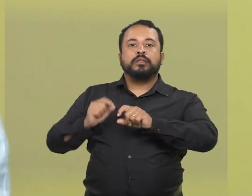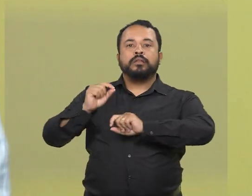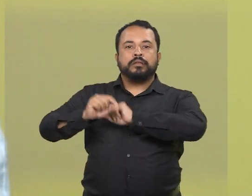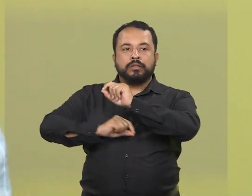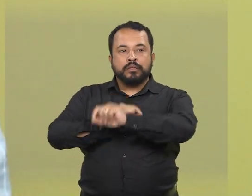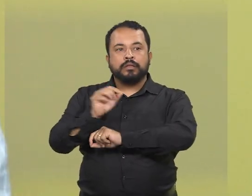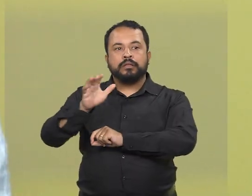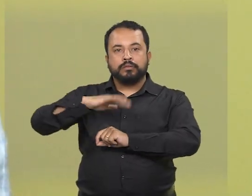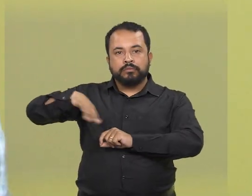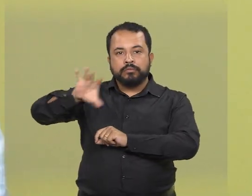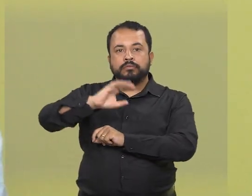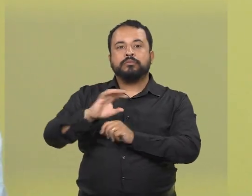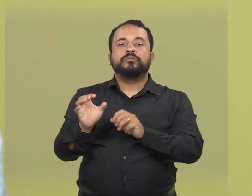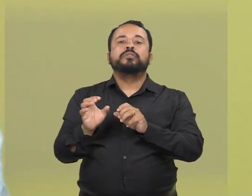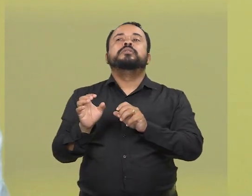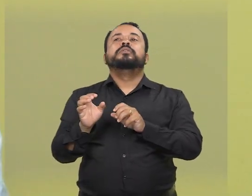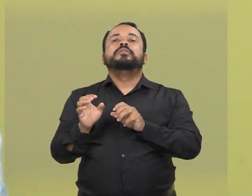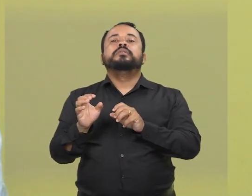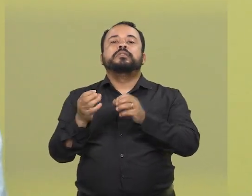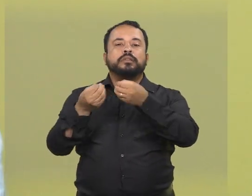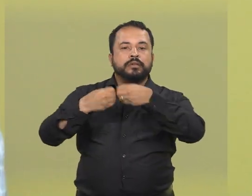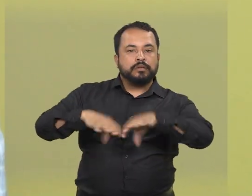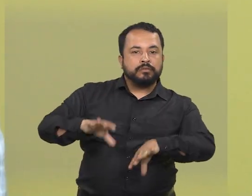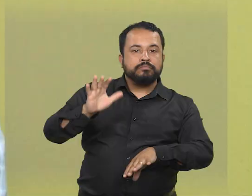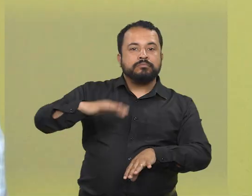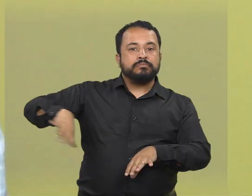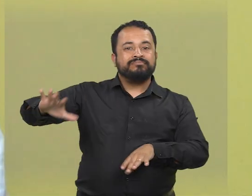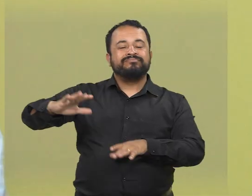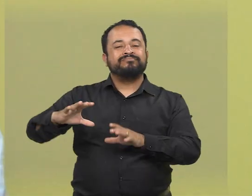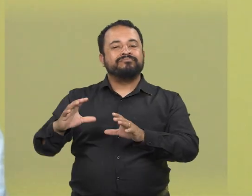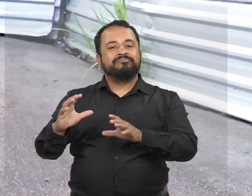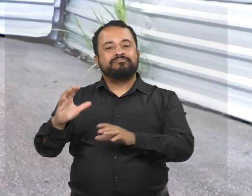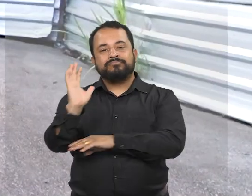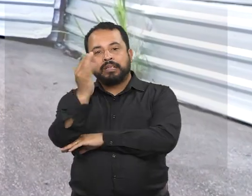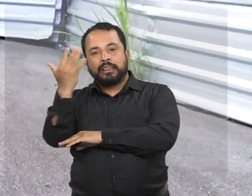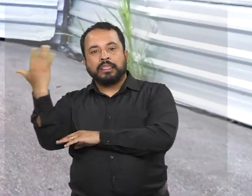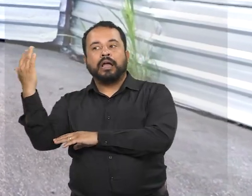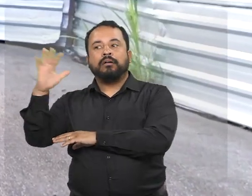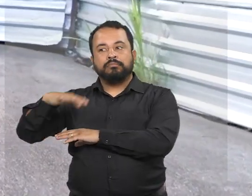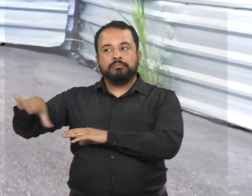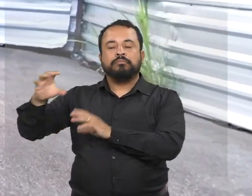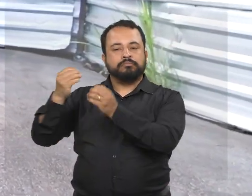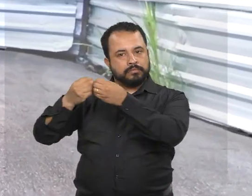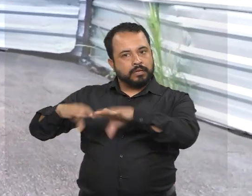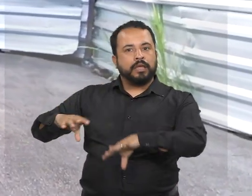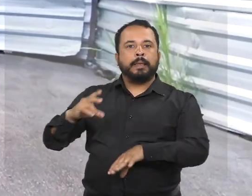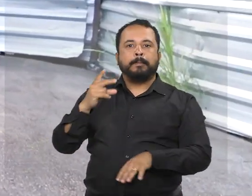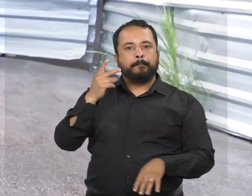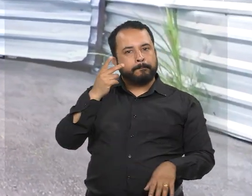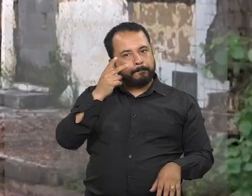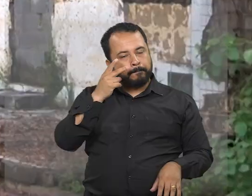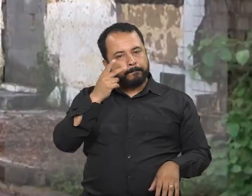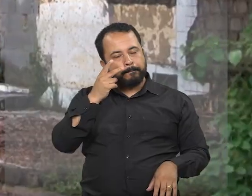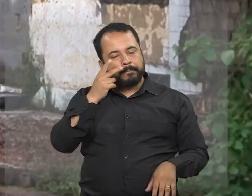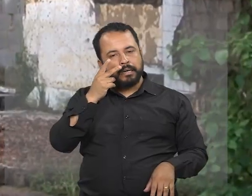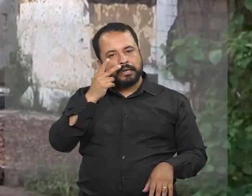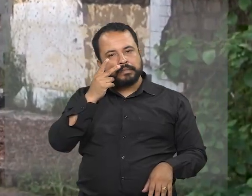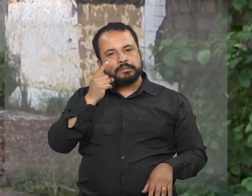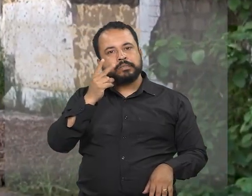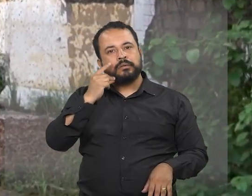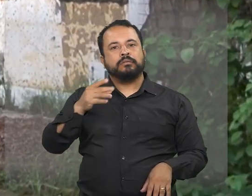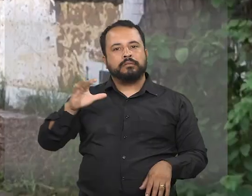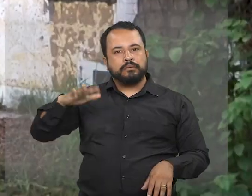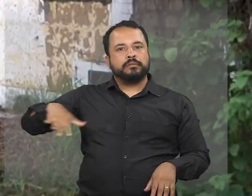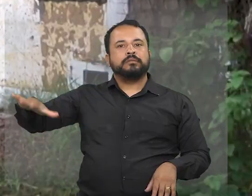sua obrigação de reparar todo esse dano ambiental que causou aqui na cidade de Maceió. Então, o Ministério Público Federal ajuizou uma ação. No decorrer